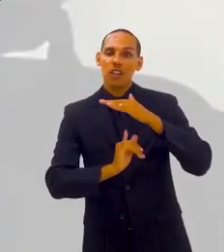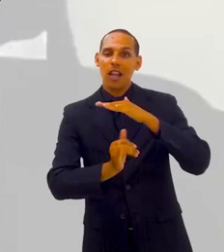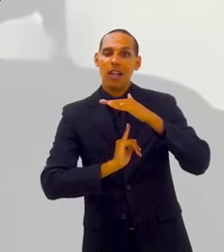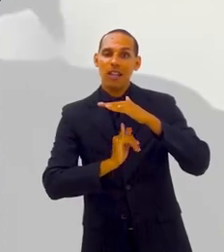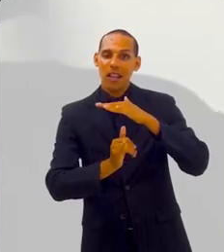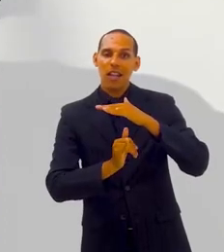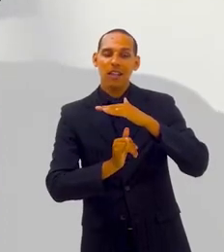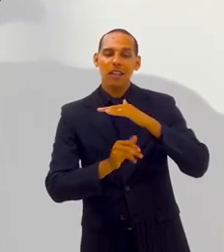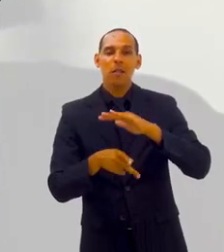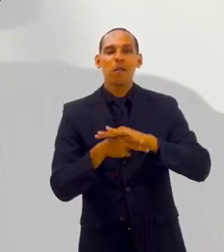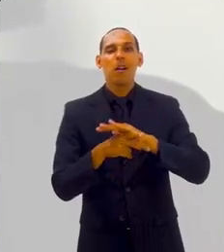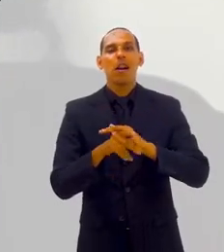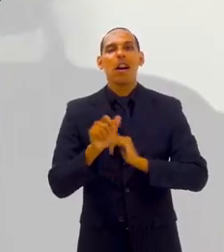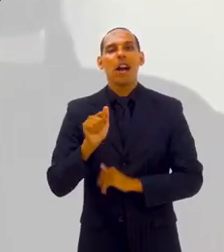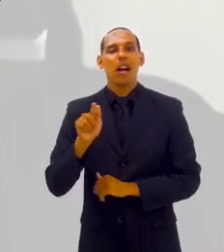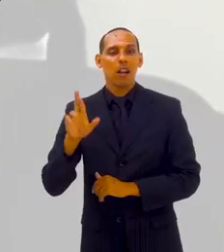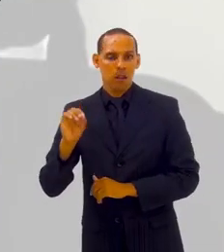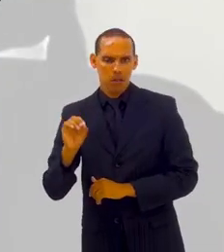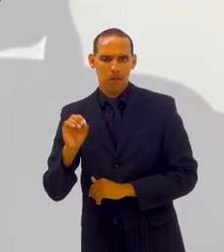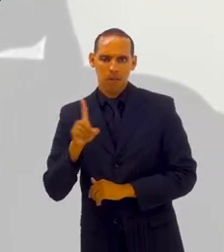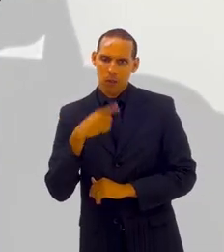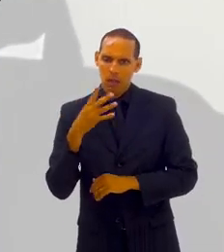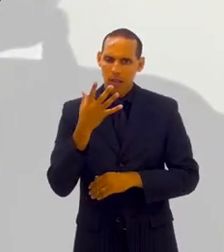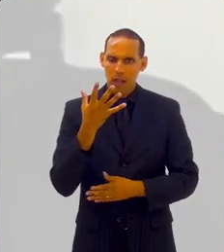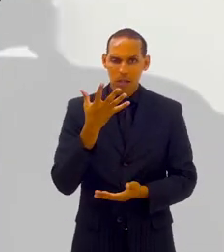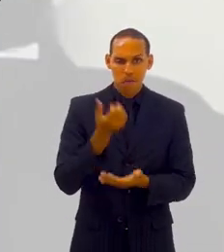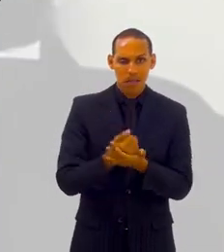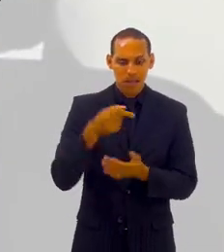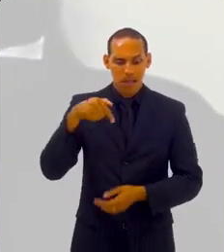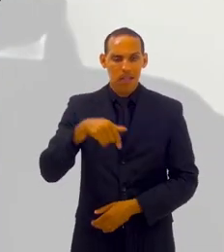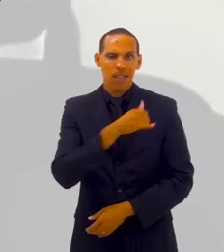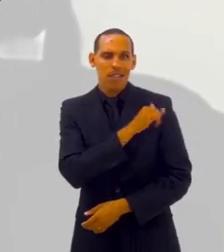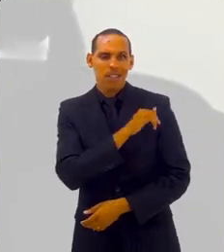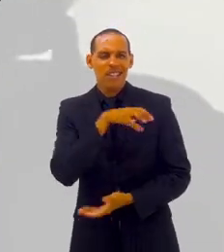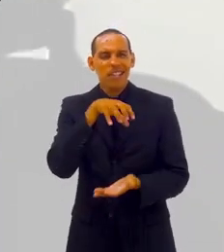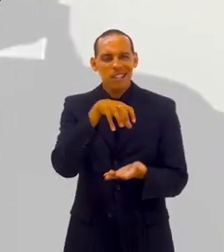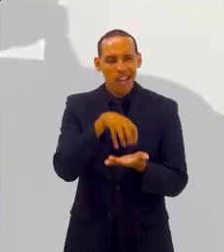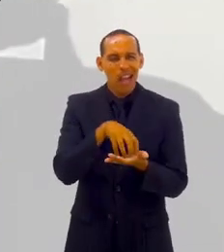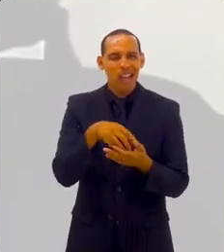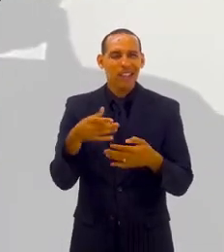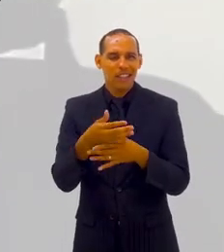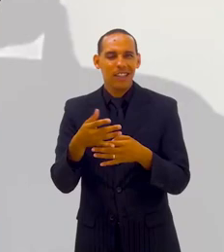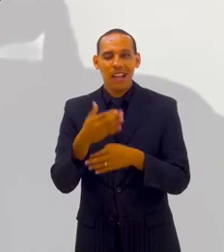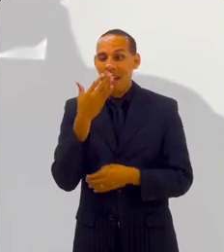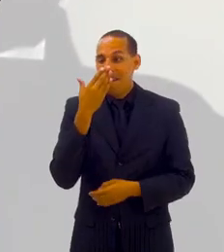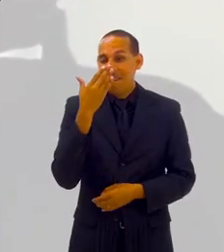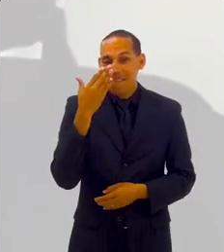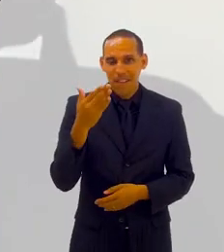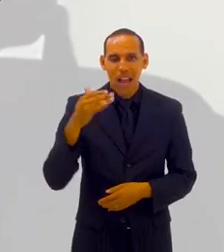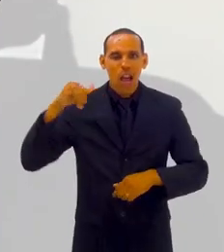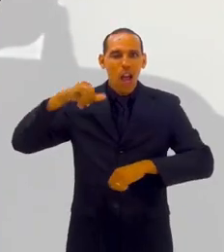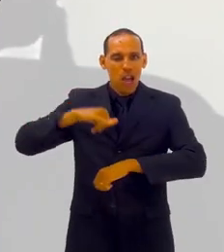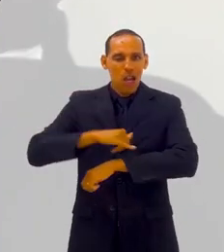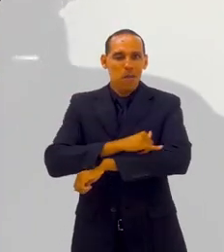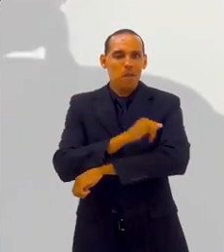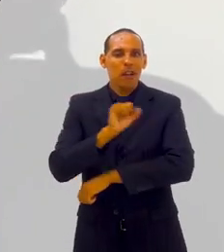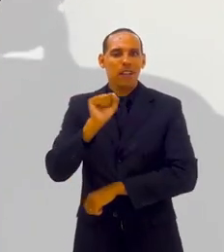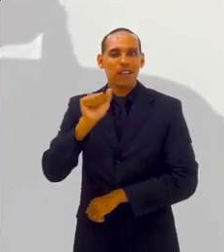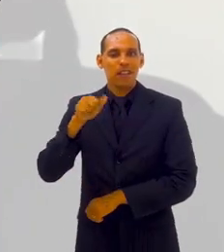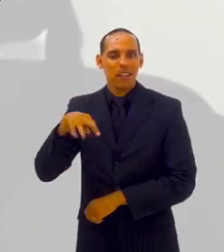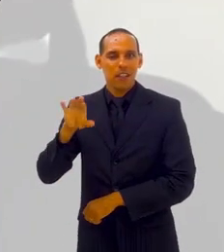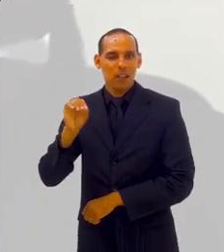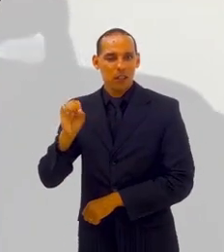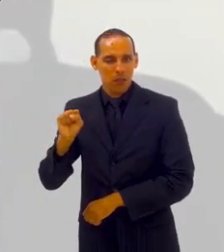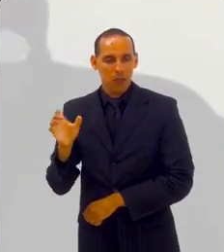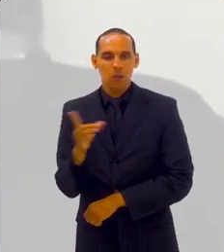startups do Agro então nós estamos implantando aqui no Rio de Janeiro no centro da cidade em frente ao aeroporto Santos Dumont onde a nossa